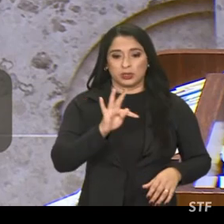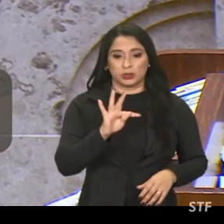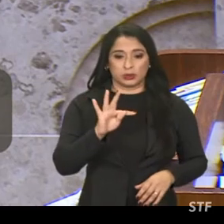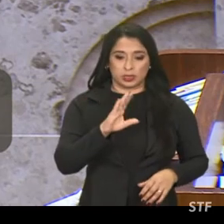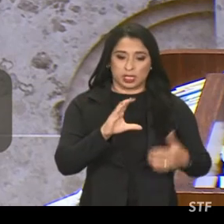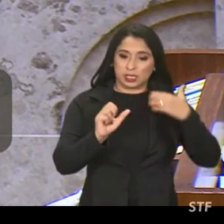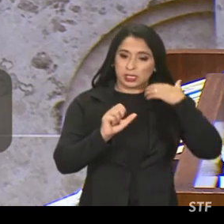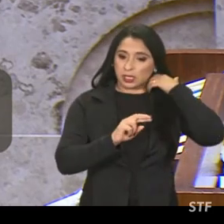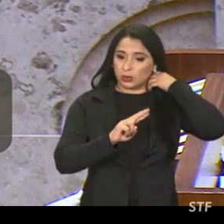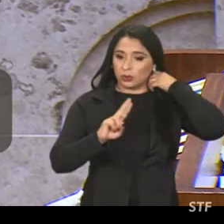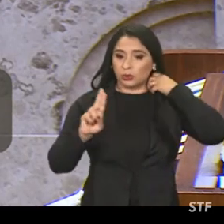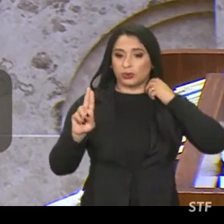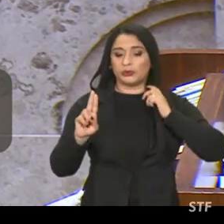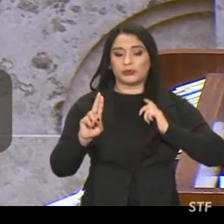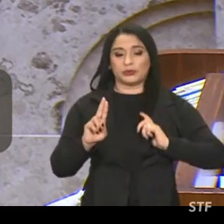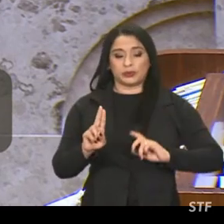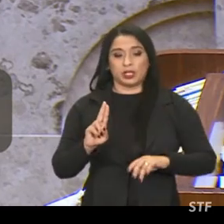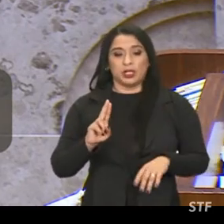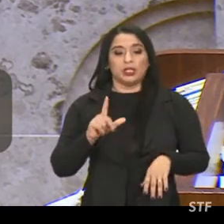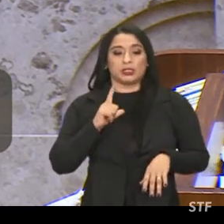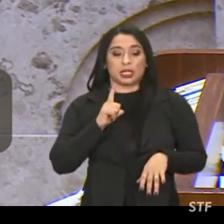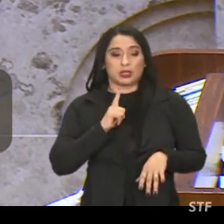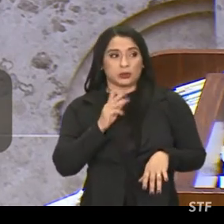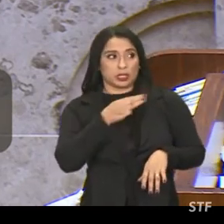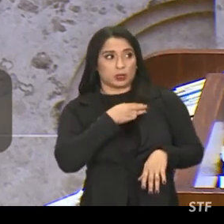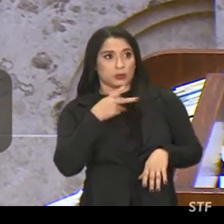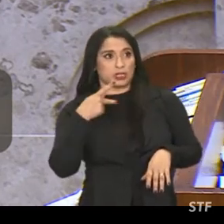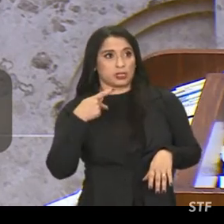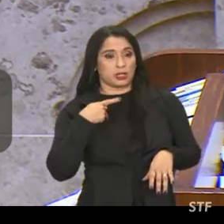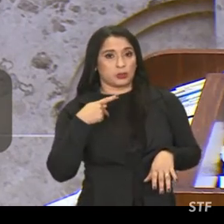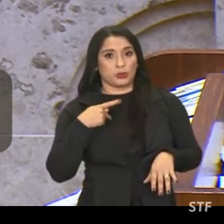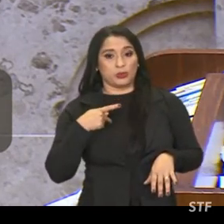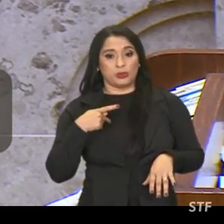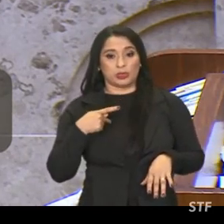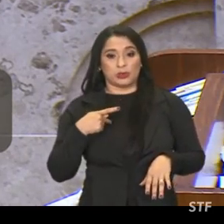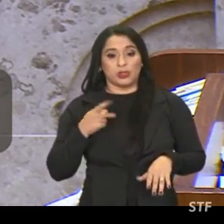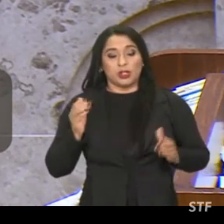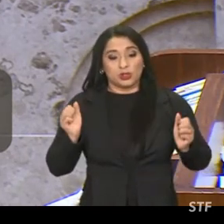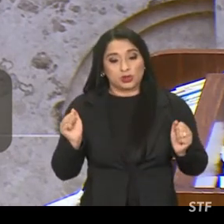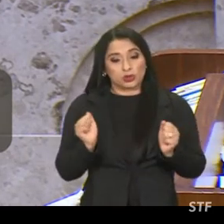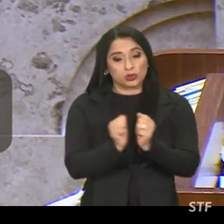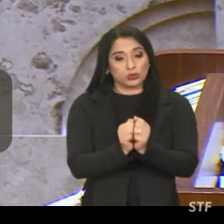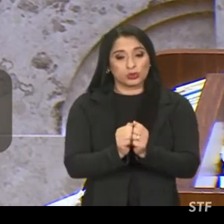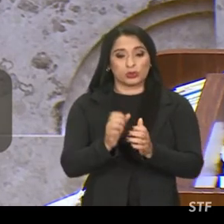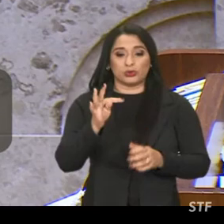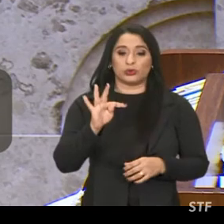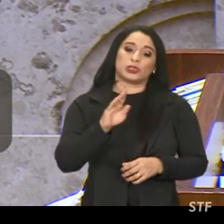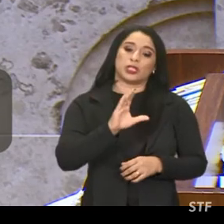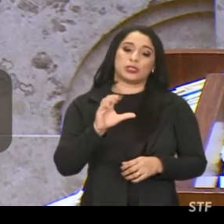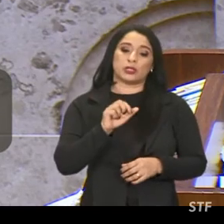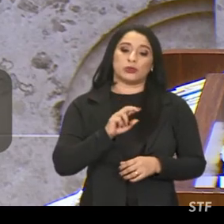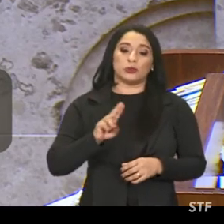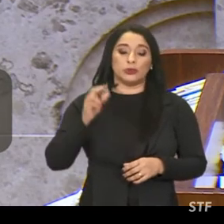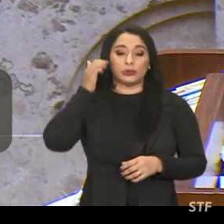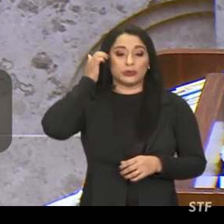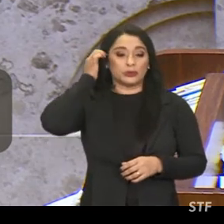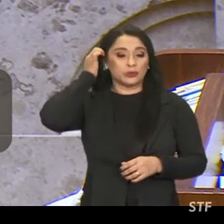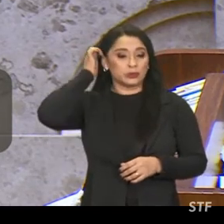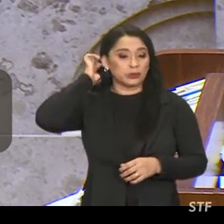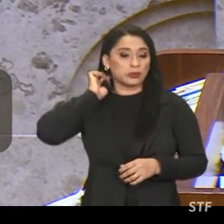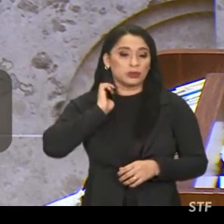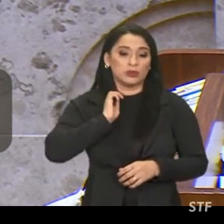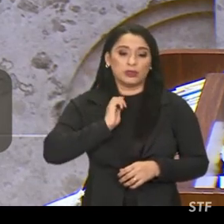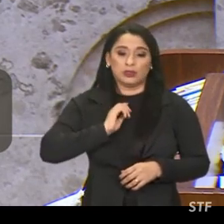previu a inclusão do Ministério Público junto ao Tribunal de Contas, esse desenho organizacional